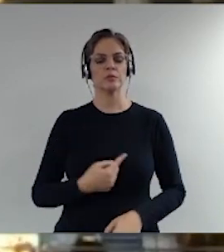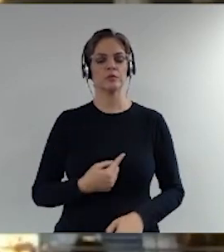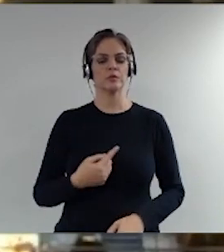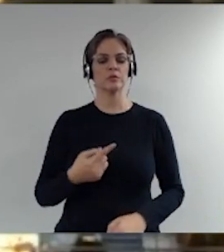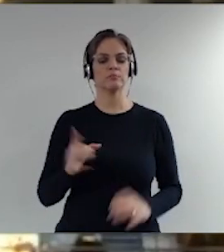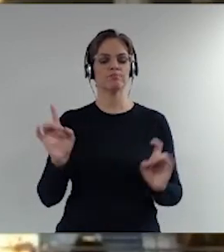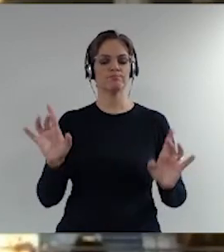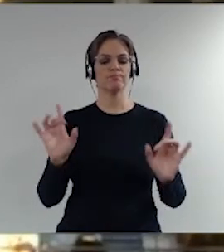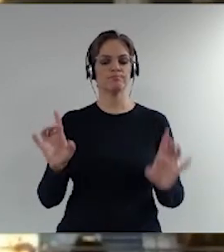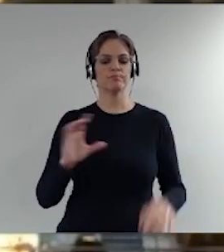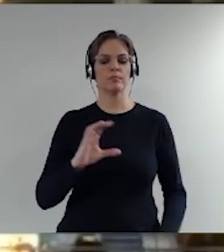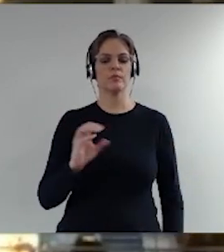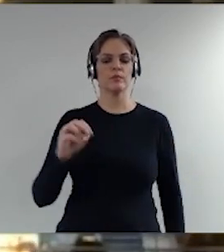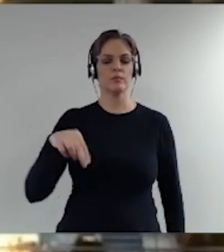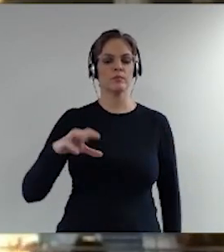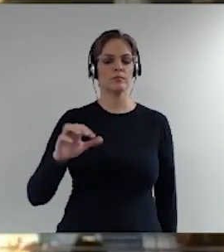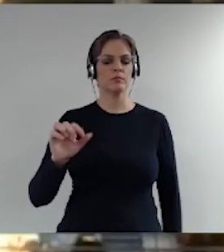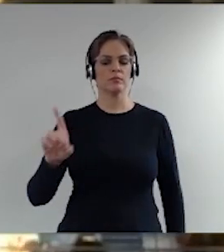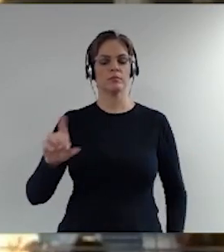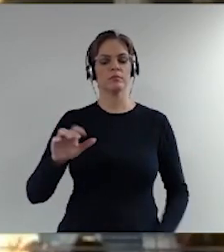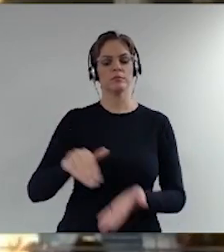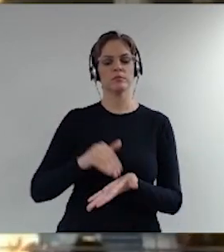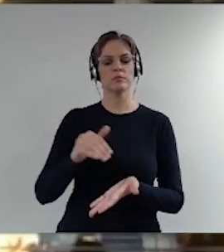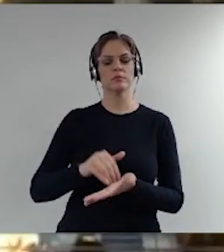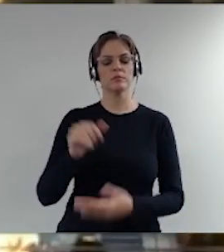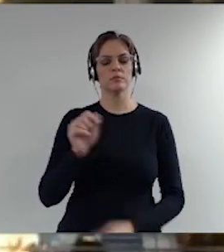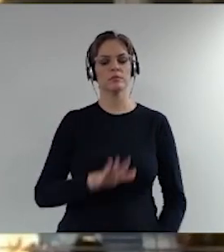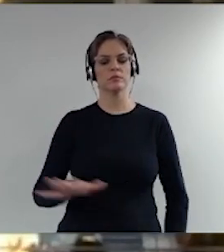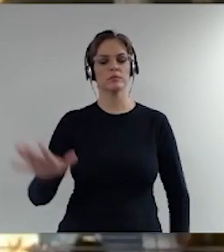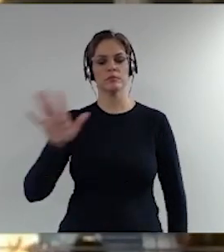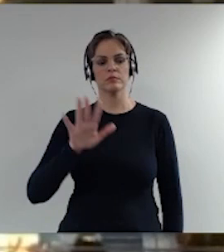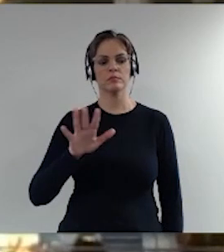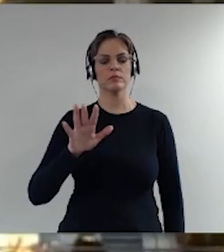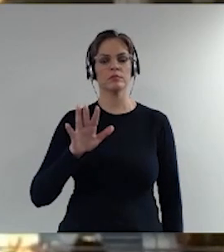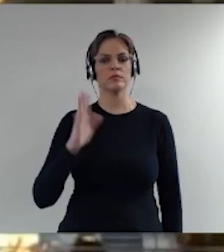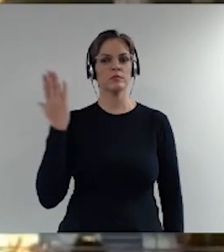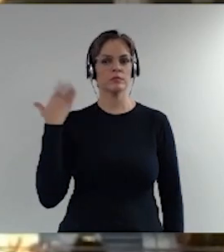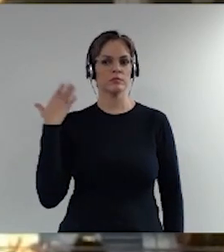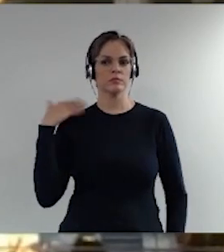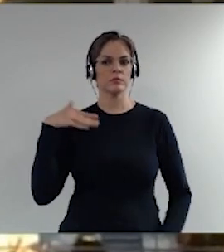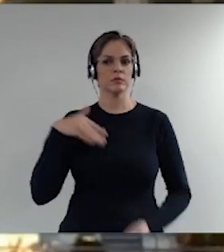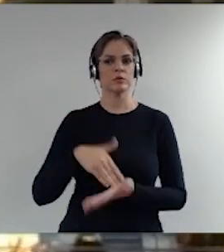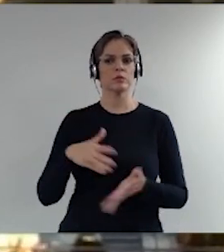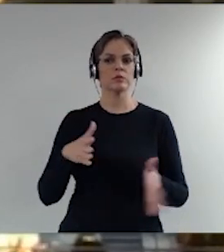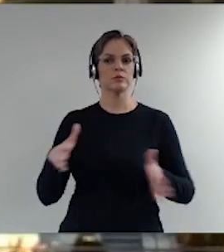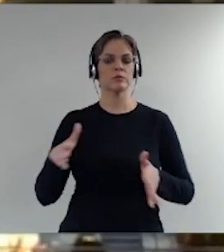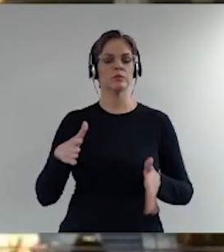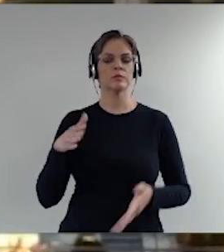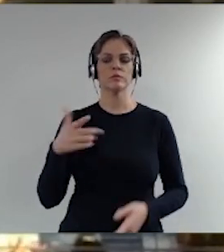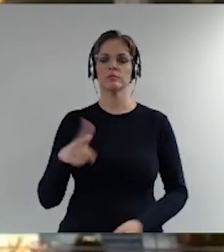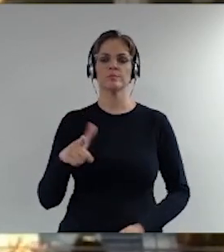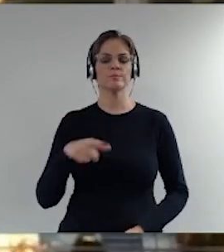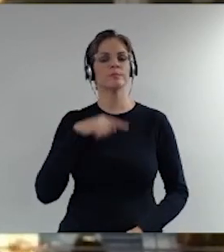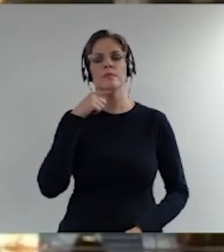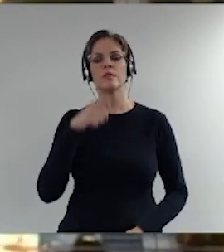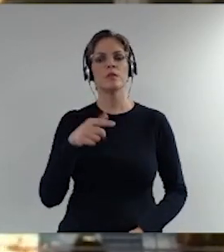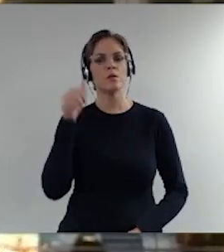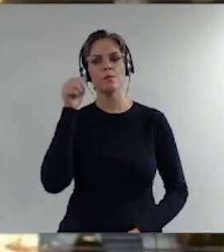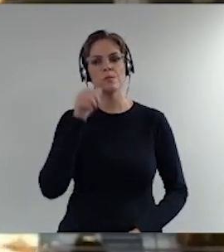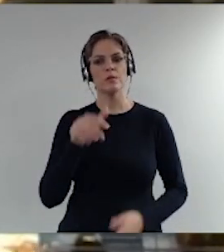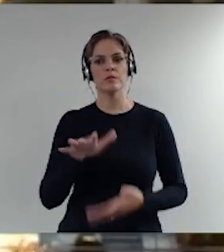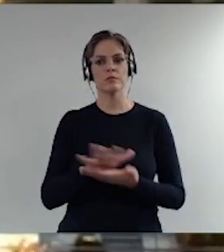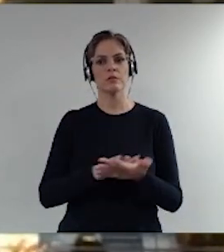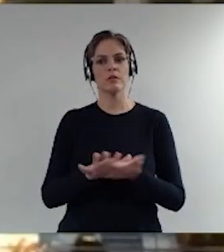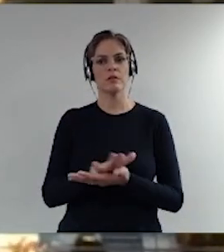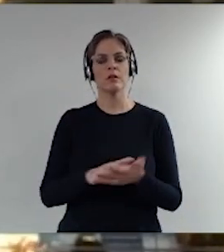brilhante no CONCAD, secretária-geral. Na última gestão nós não tivemos nenhuma mulher na diretoria do CONCAD, hoje